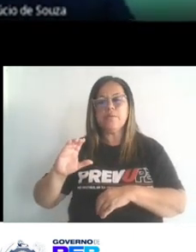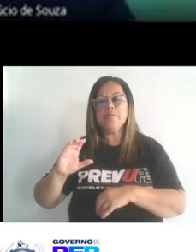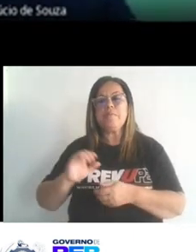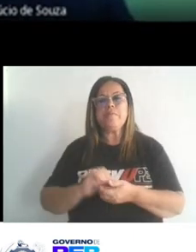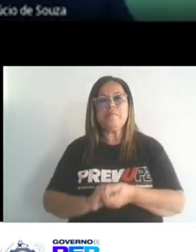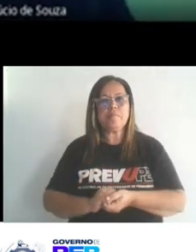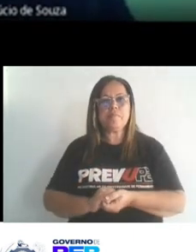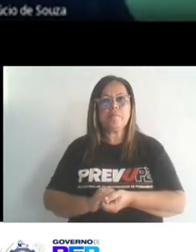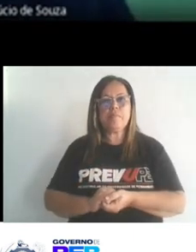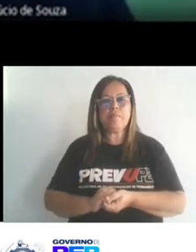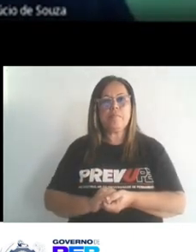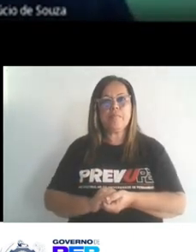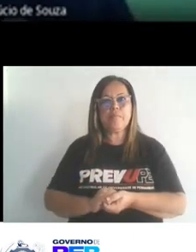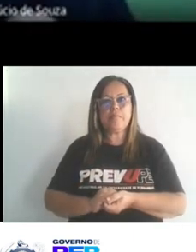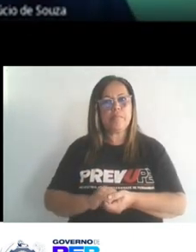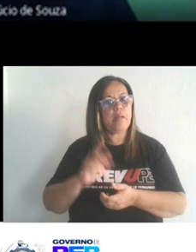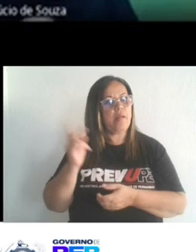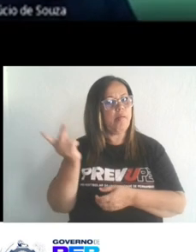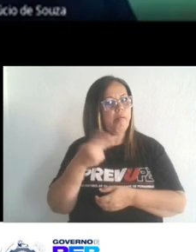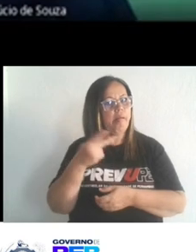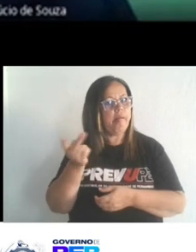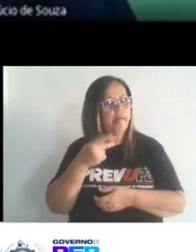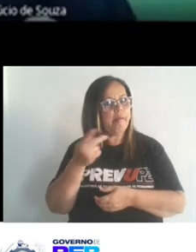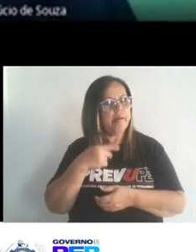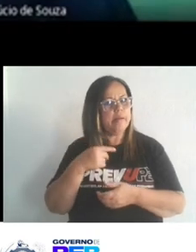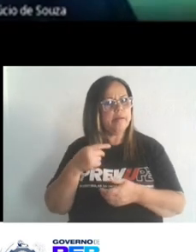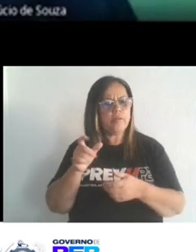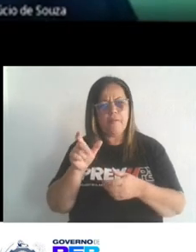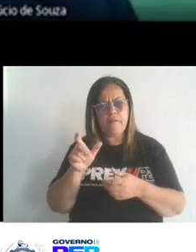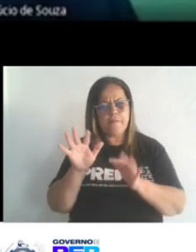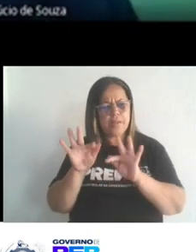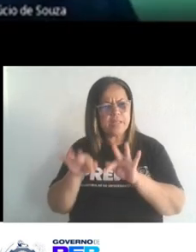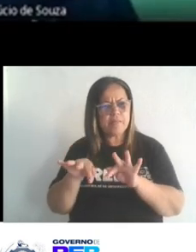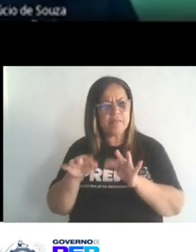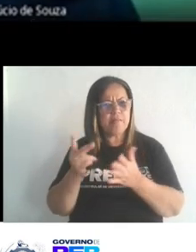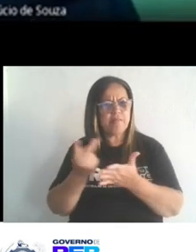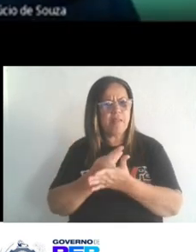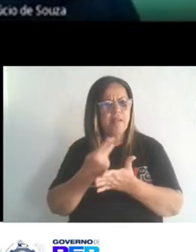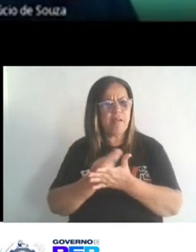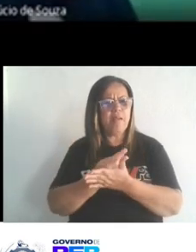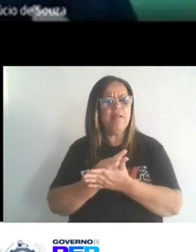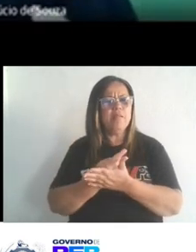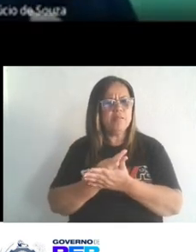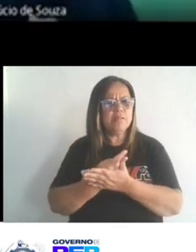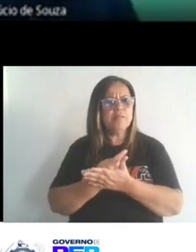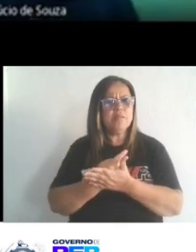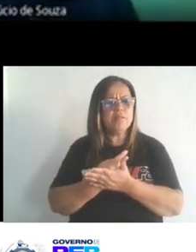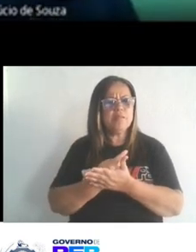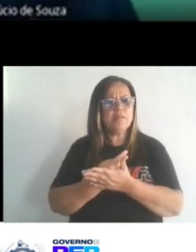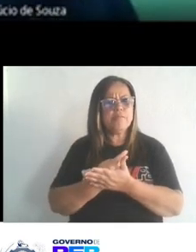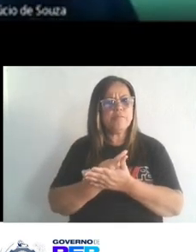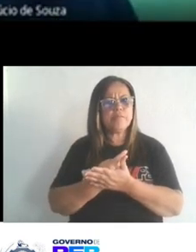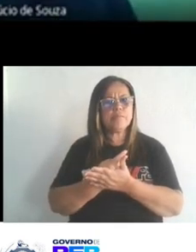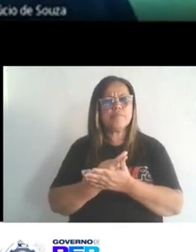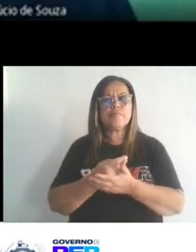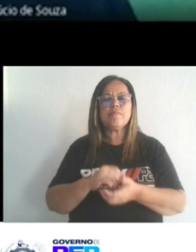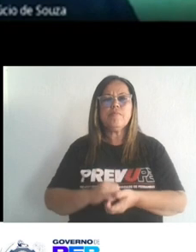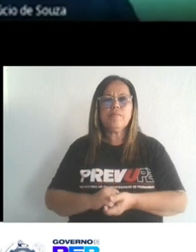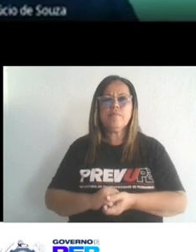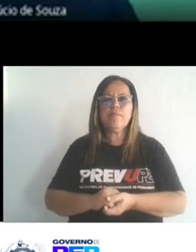errado essa última parte faz da afirmativa errada na sentença errada